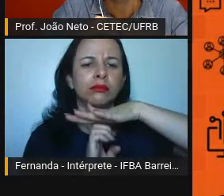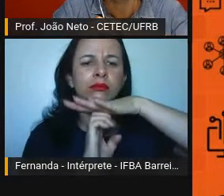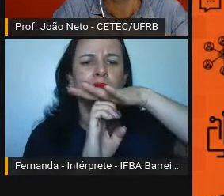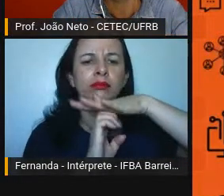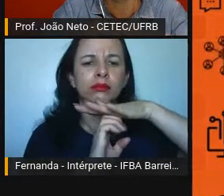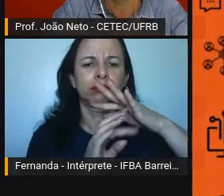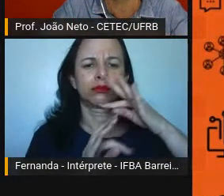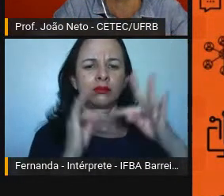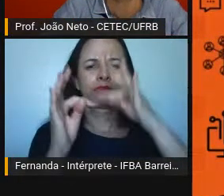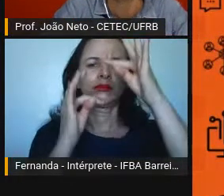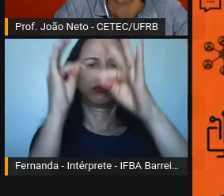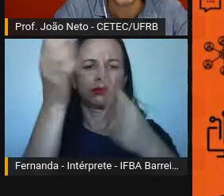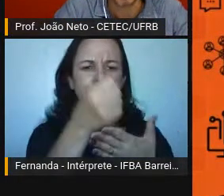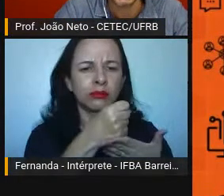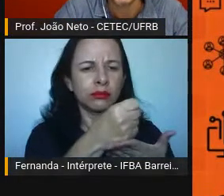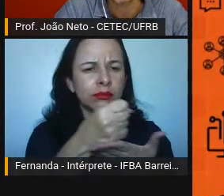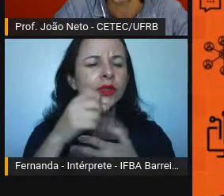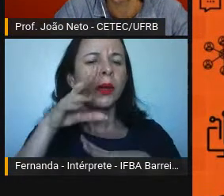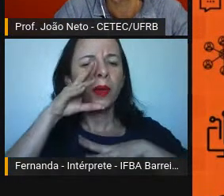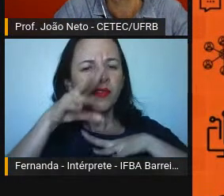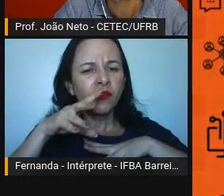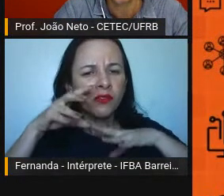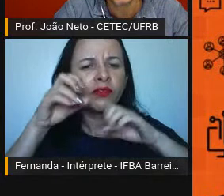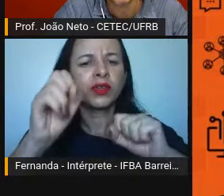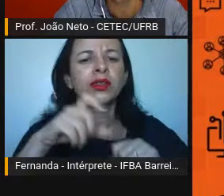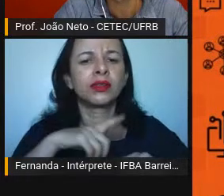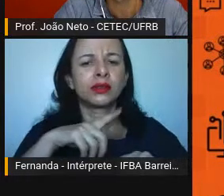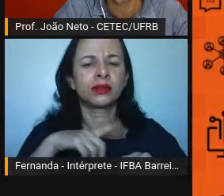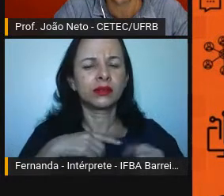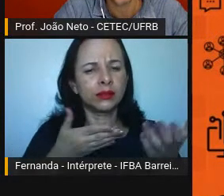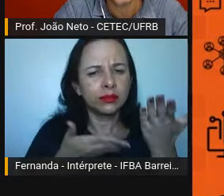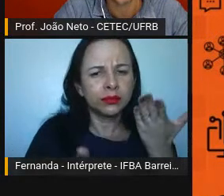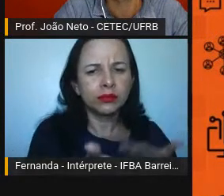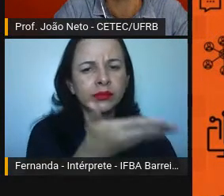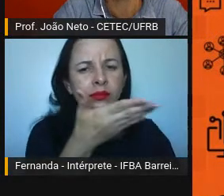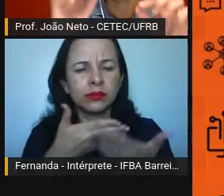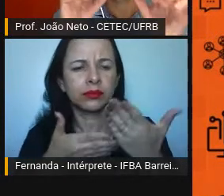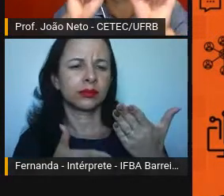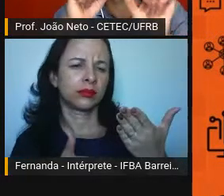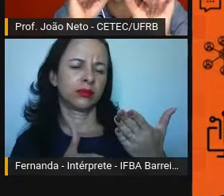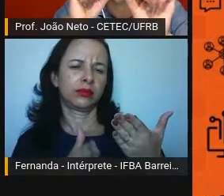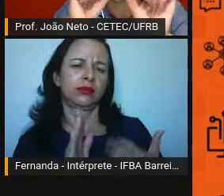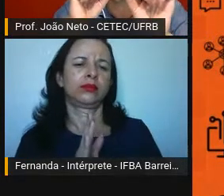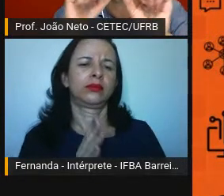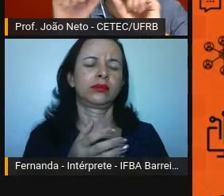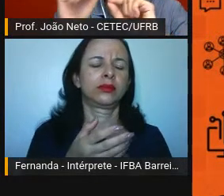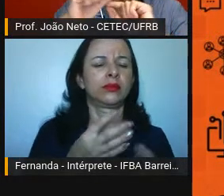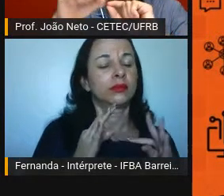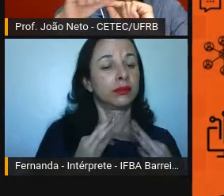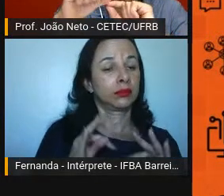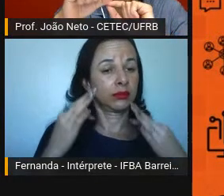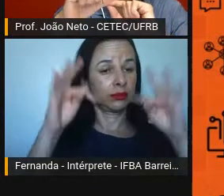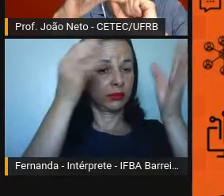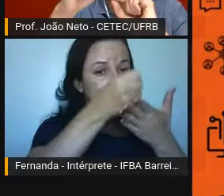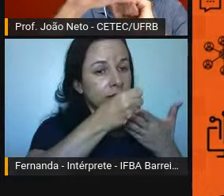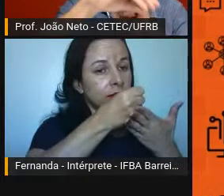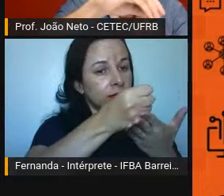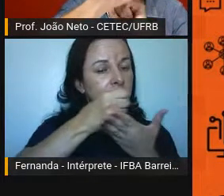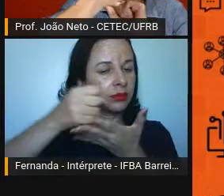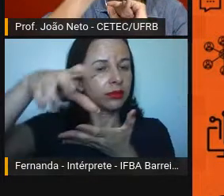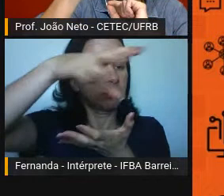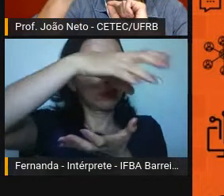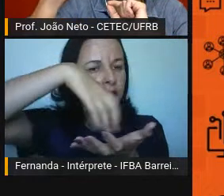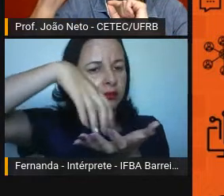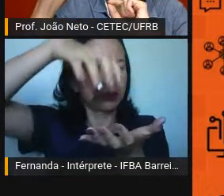e fortalecer colaborações e cooperações centradas em tecnologia assistiva e a tecnologia assistiva como núcleo